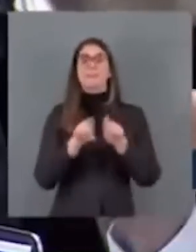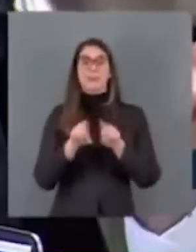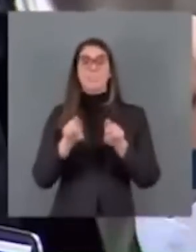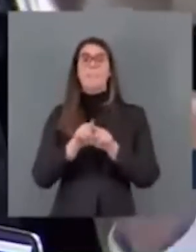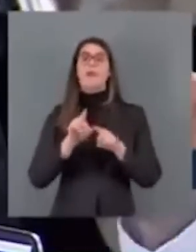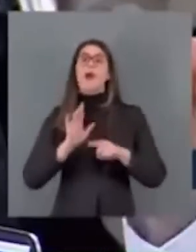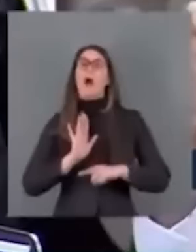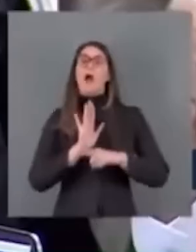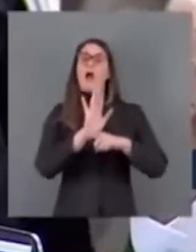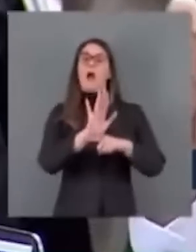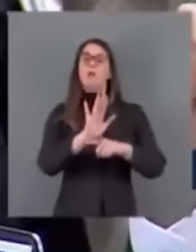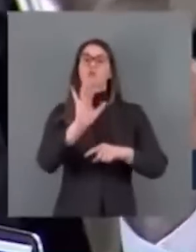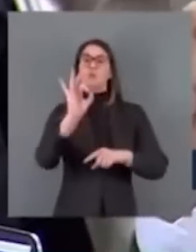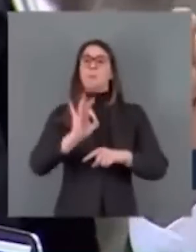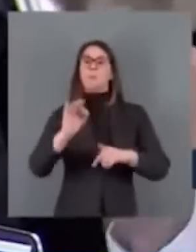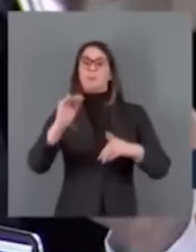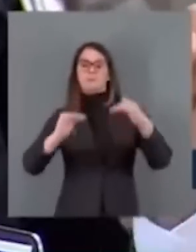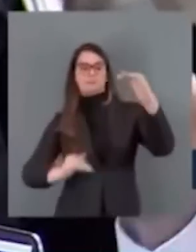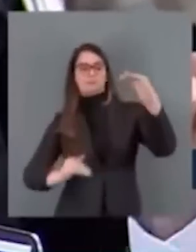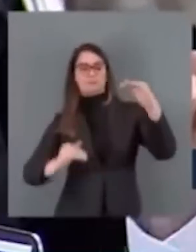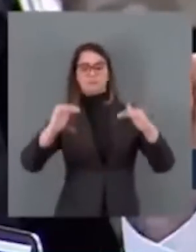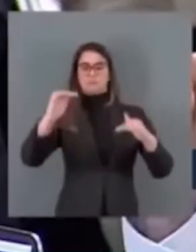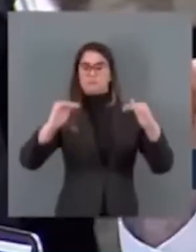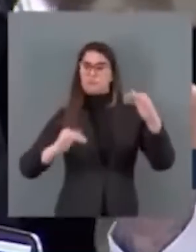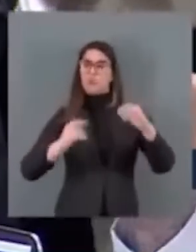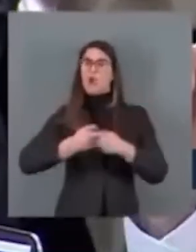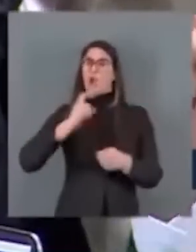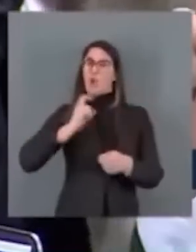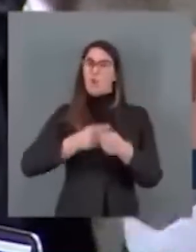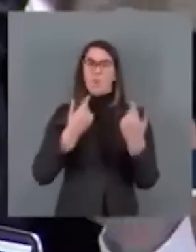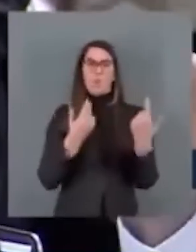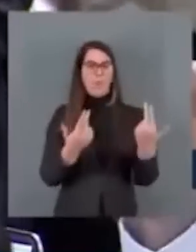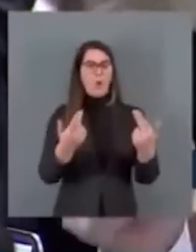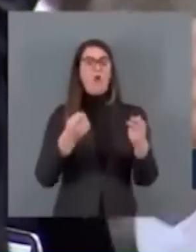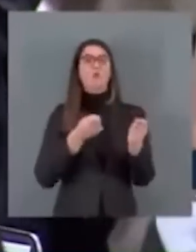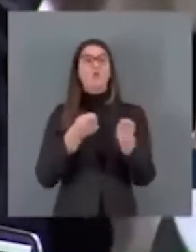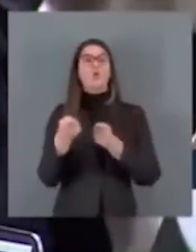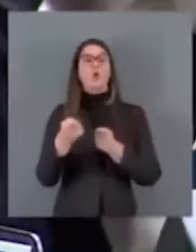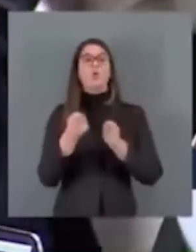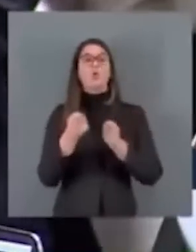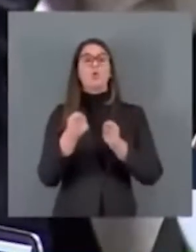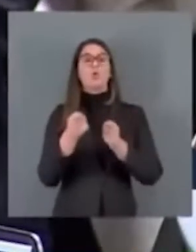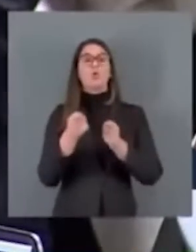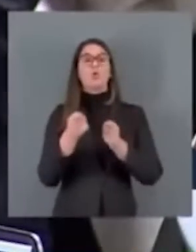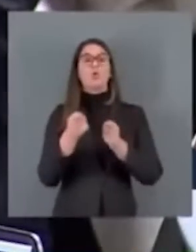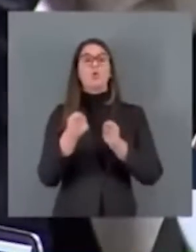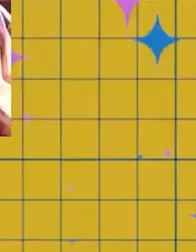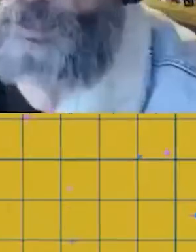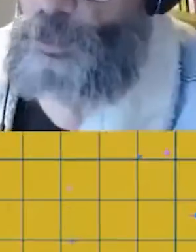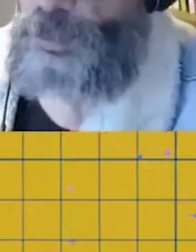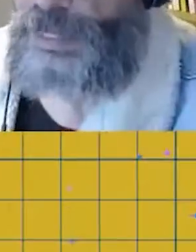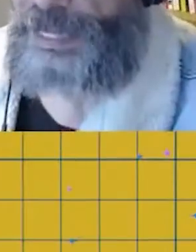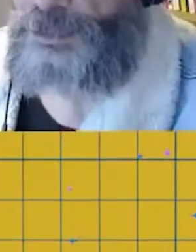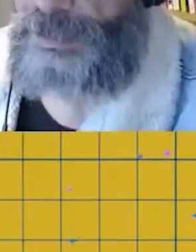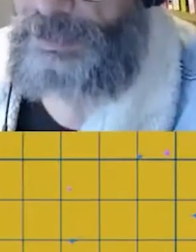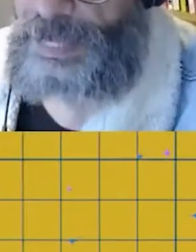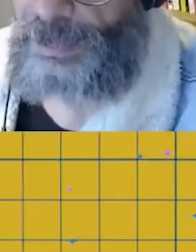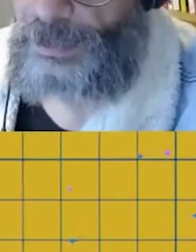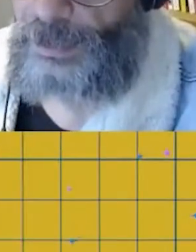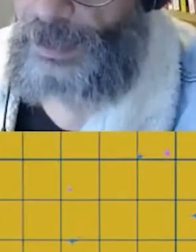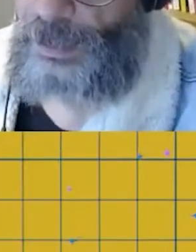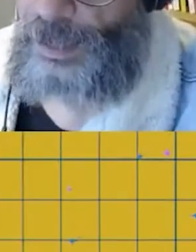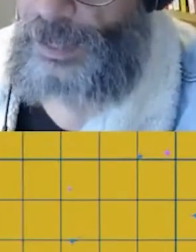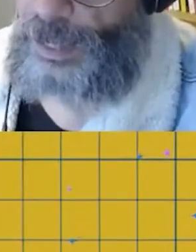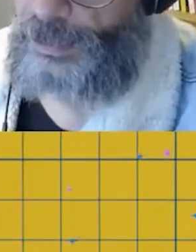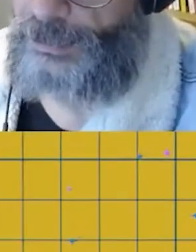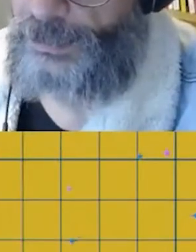contribuam proporcionalmente ao seu tamanho aos seus lucros no controle inflacionário do país e o contato ele